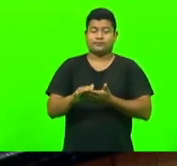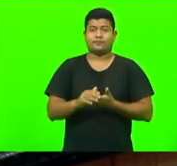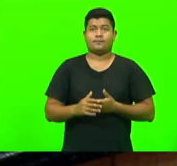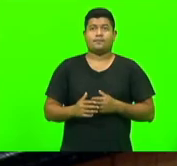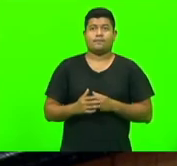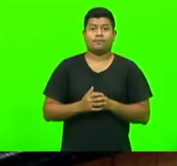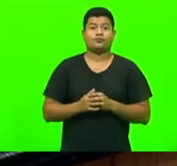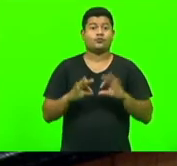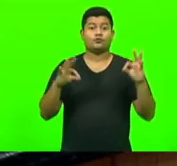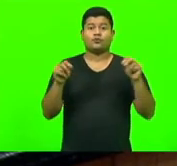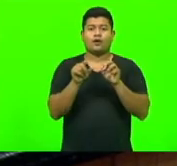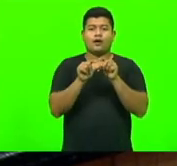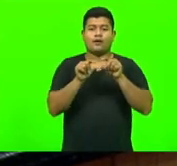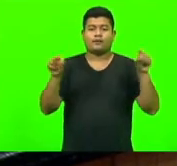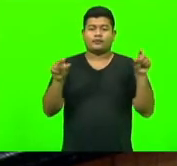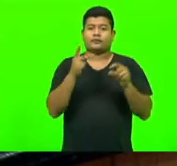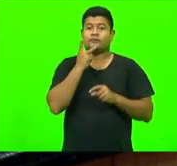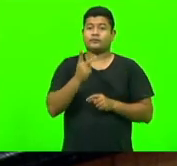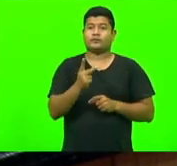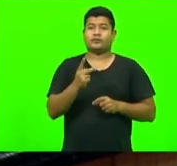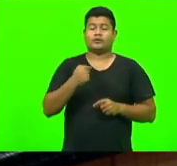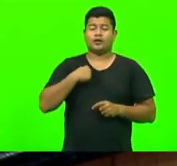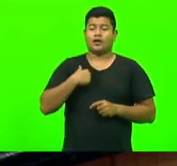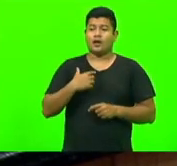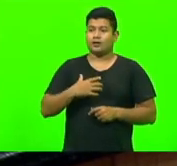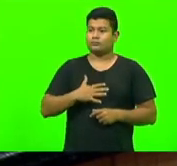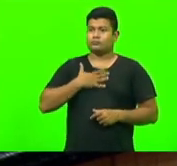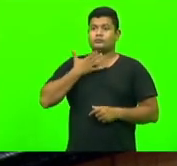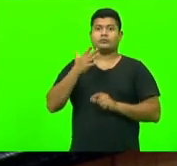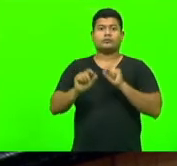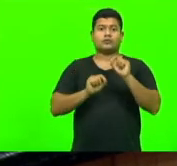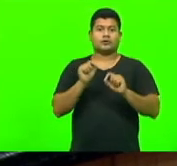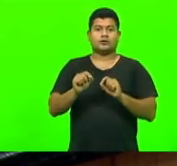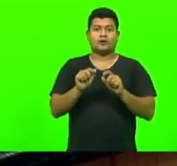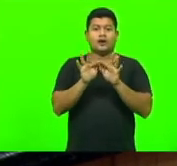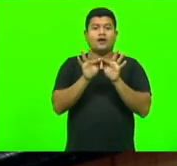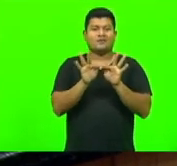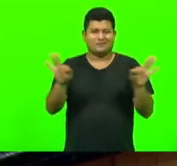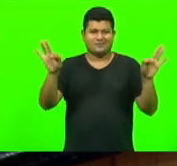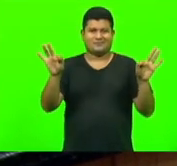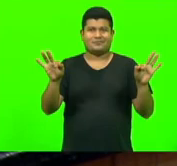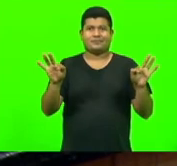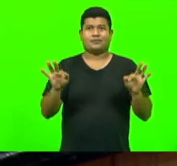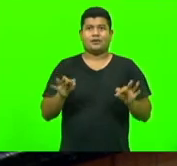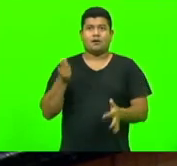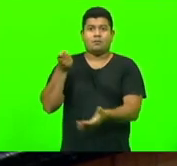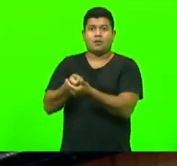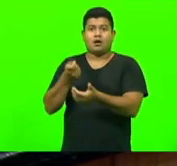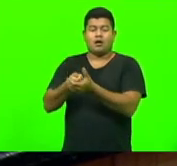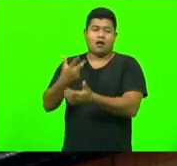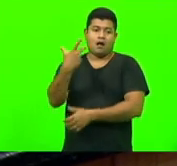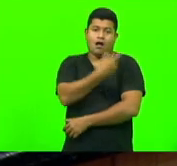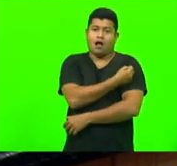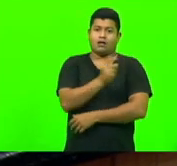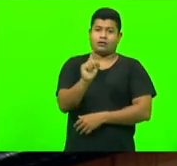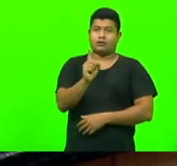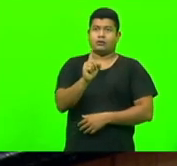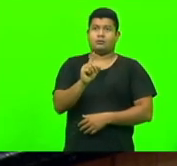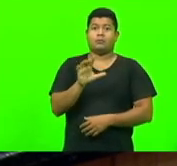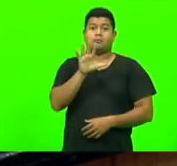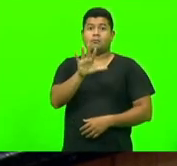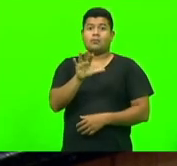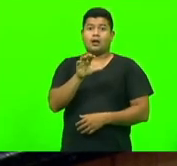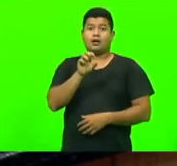foram ditas aqui, a mais chocante na minha concepção foi a que disse o seguinte: ninguém é obrigado a tomar a vacina, mas